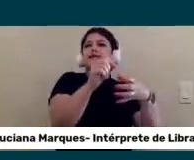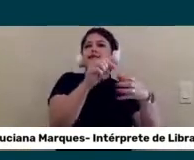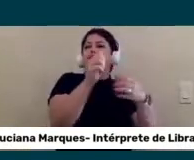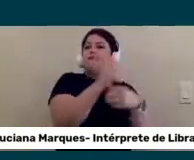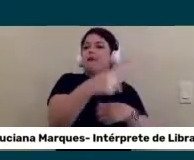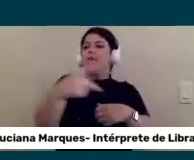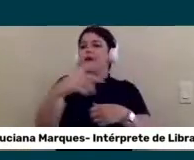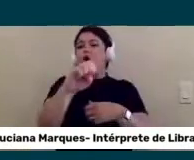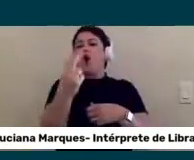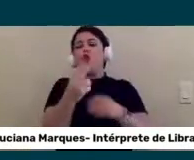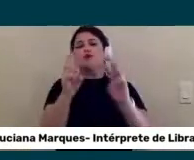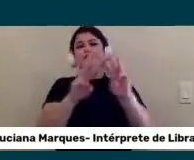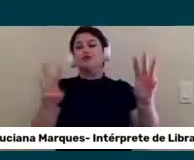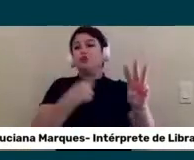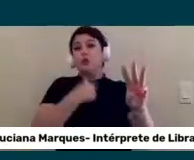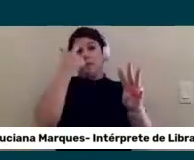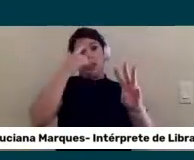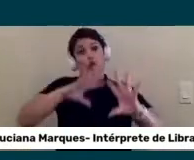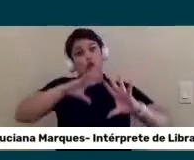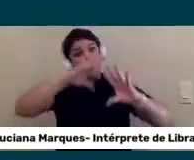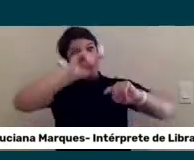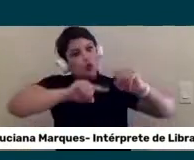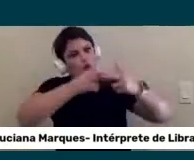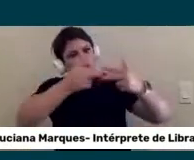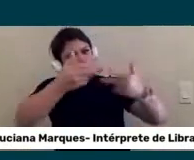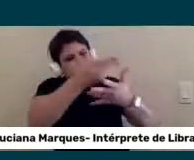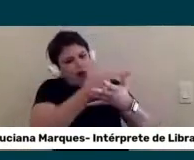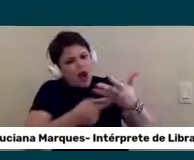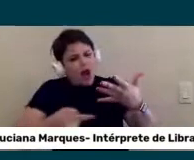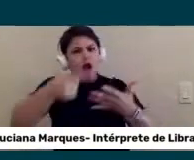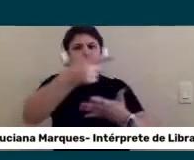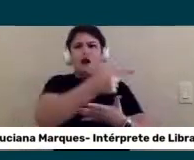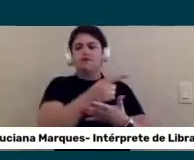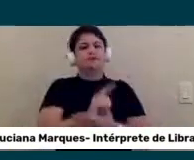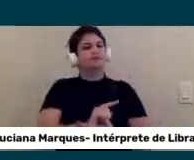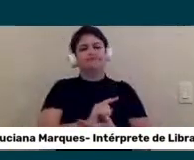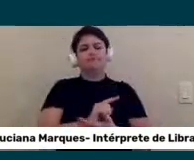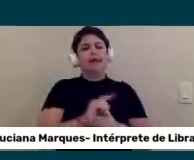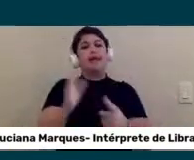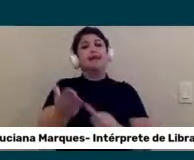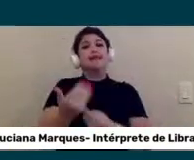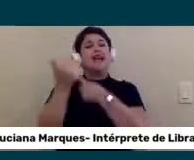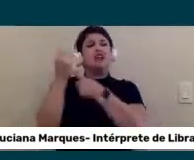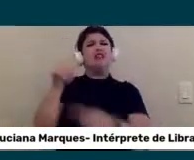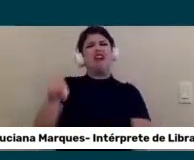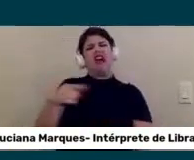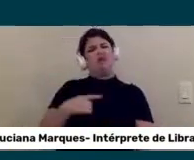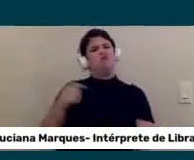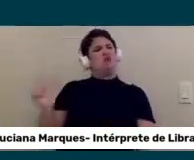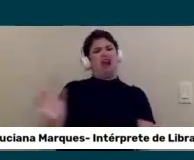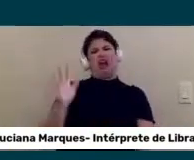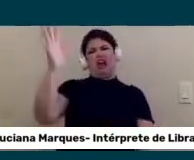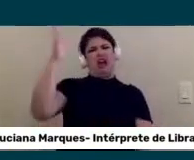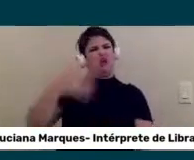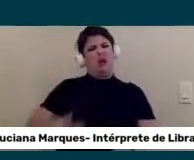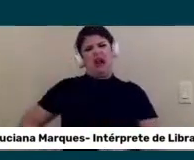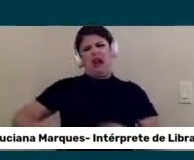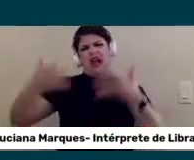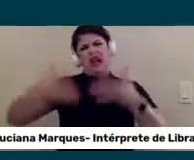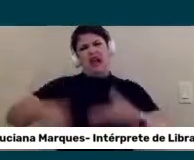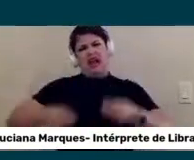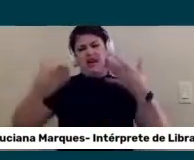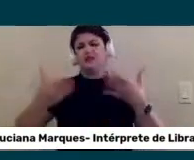o produto como um todo. Geralmente, a tecnologia é vista como custo, isso caracteriza muito